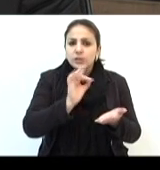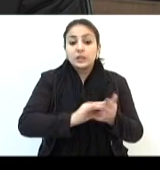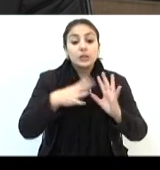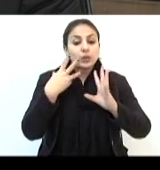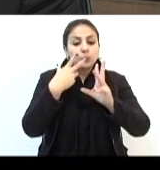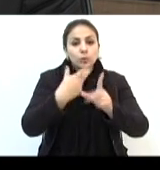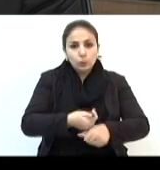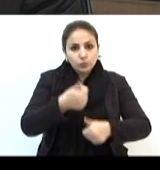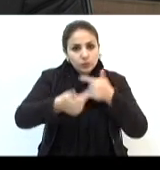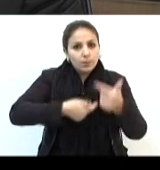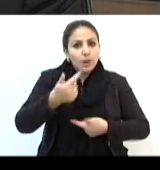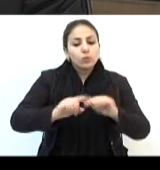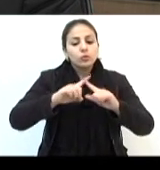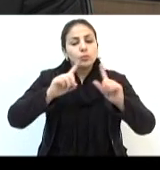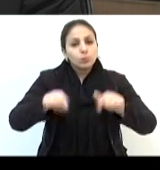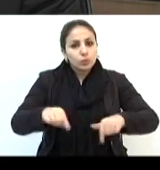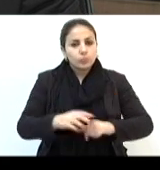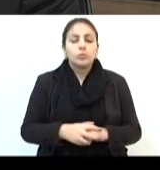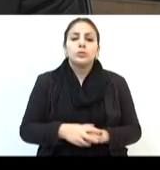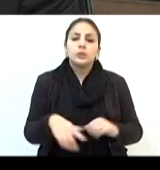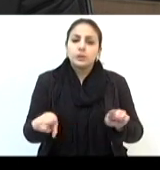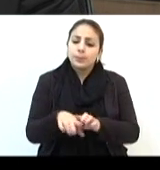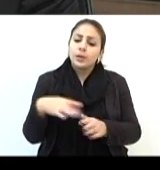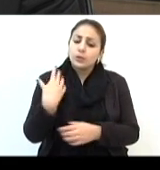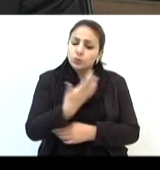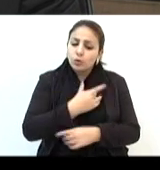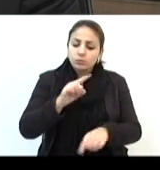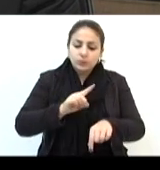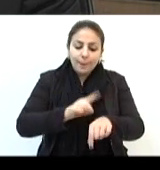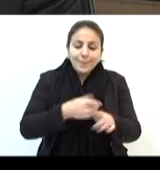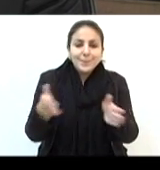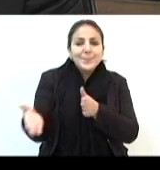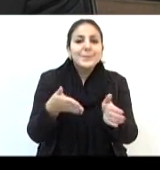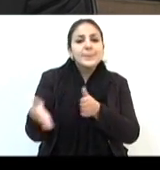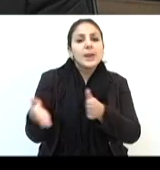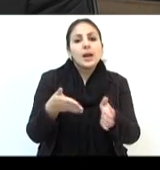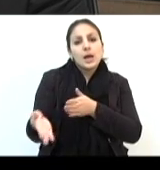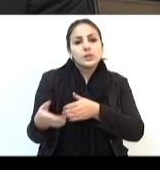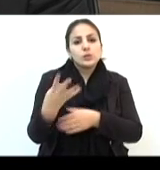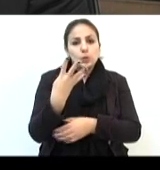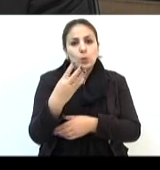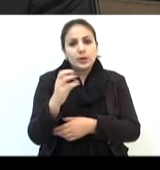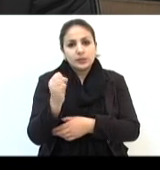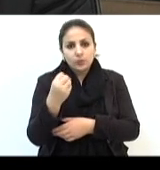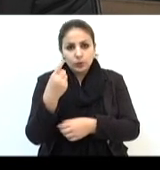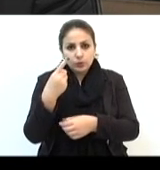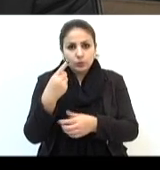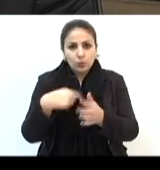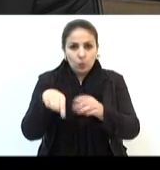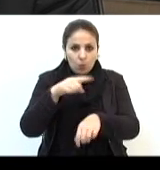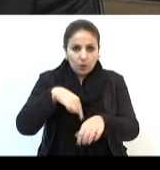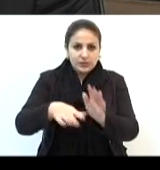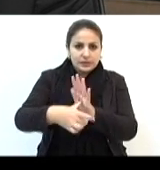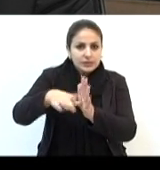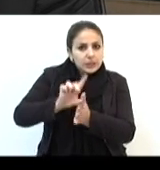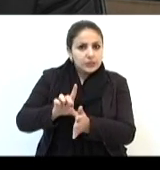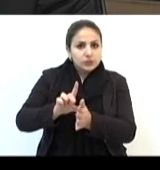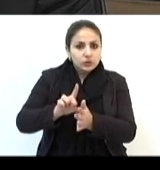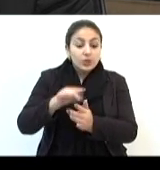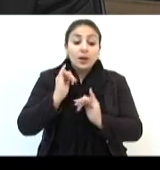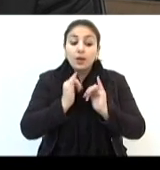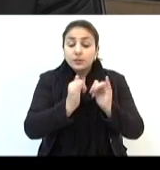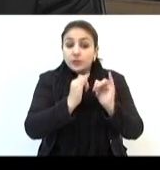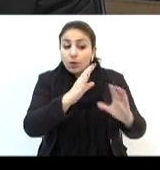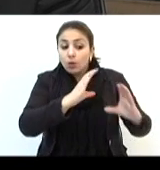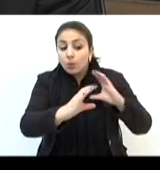todos os servidores, nós estabelecemos esse prazo, né, dessas horas, melhor dizendo, né, para que haja uma